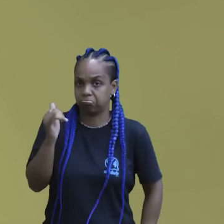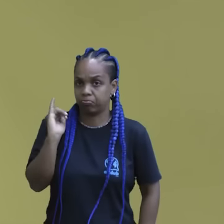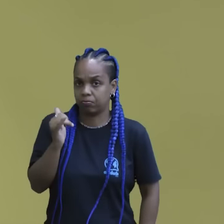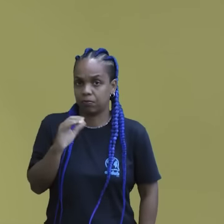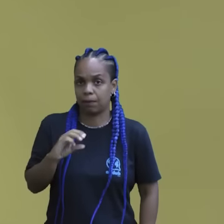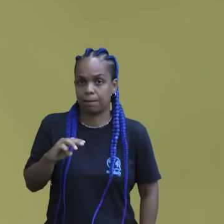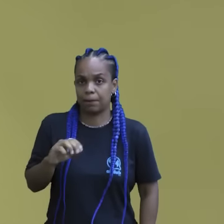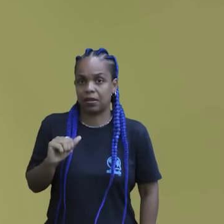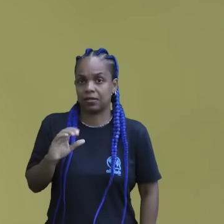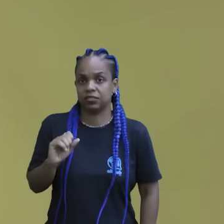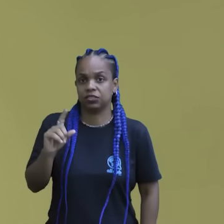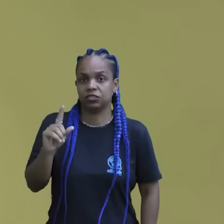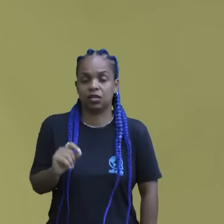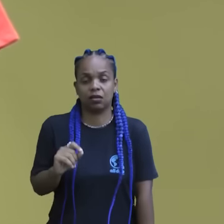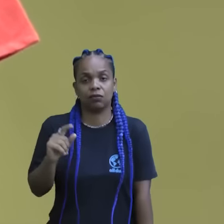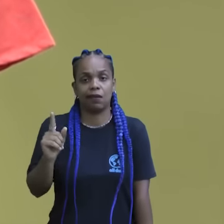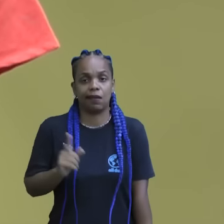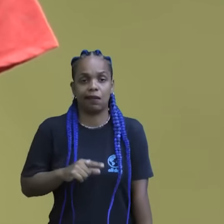silêncio